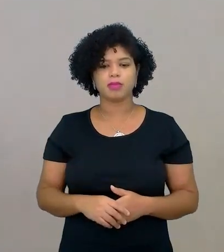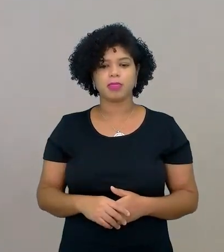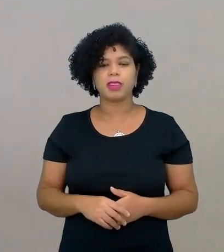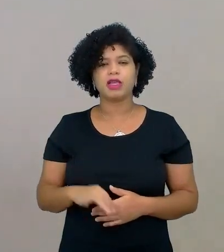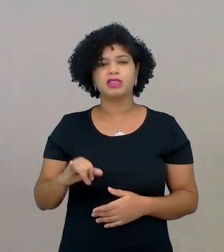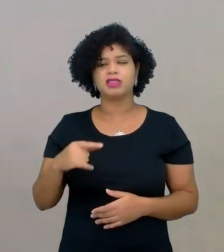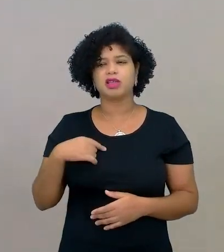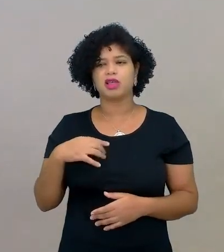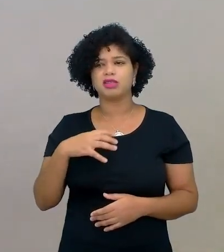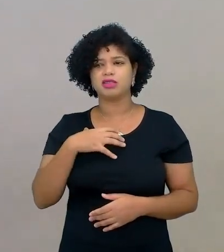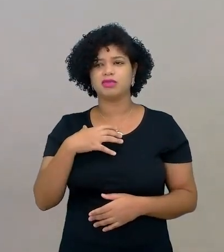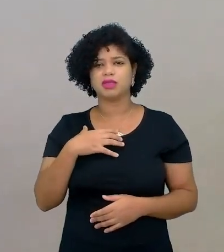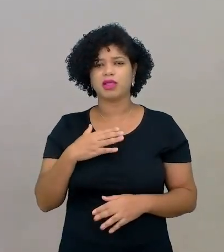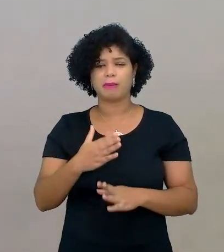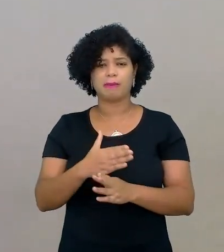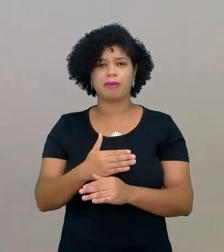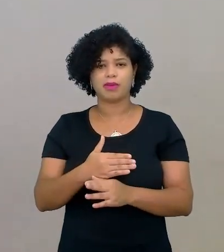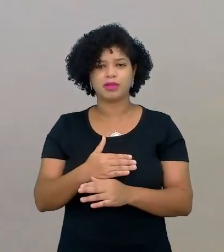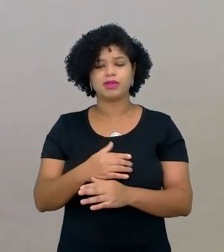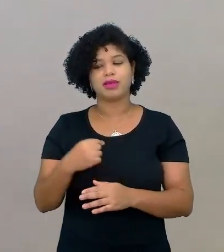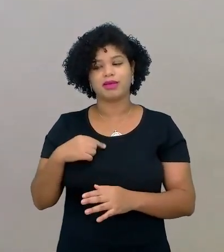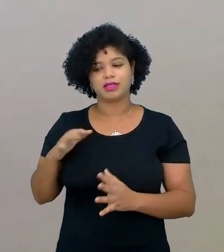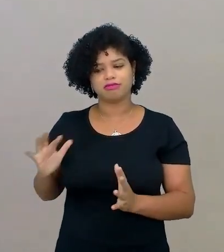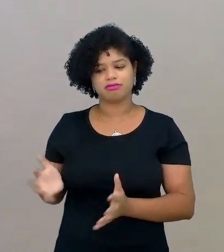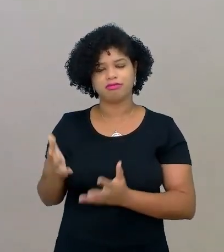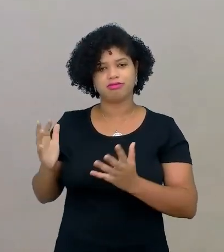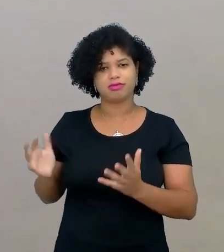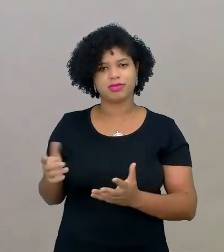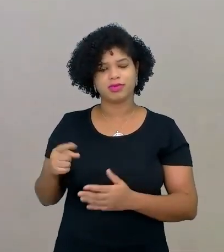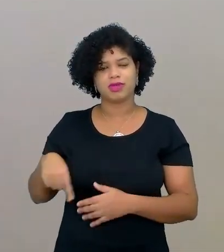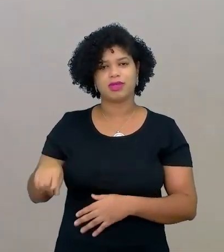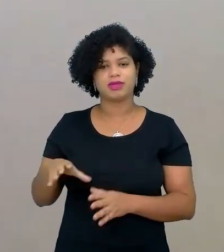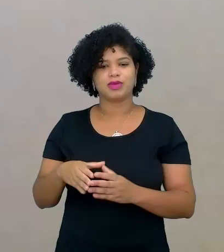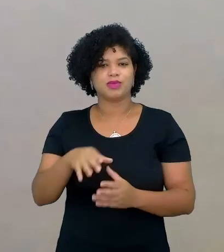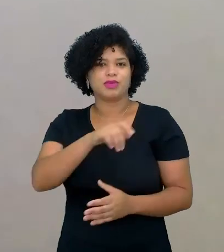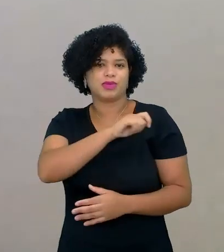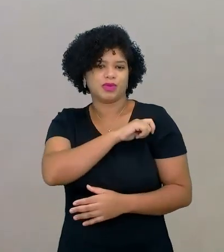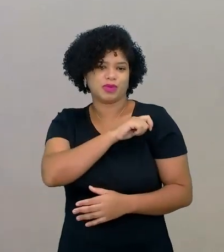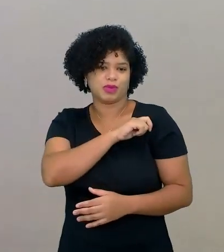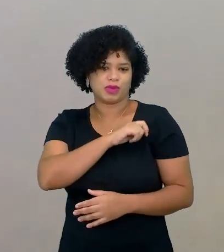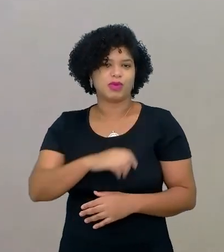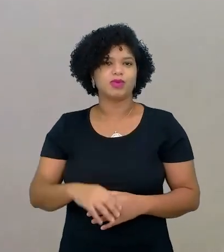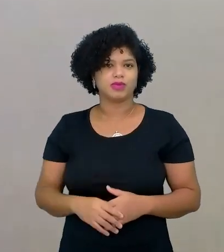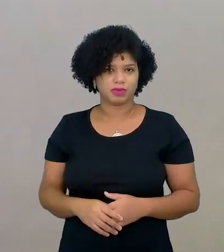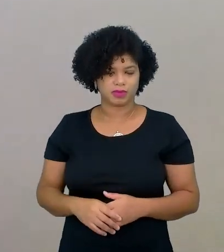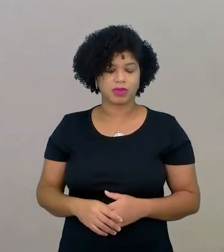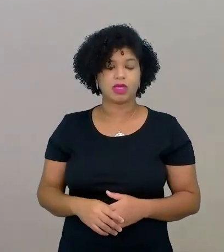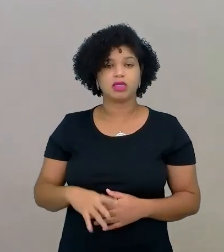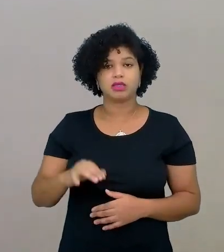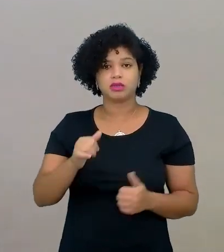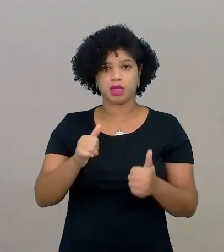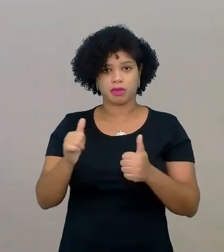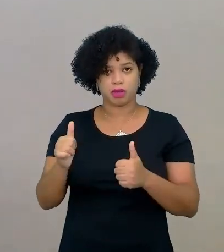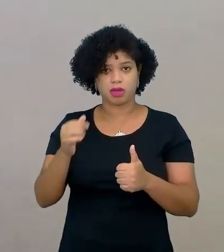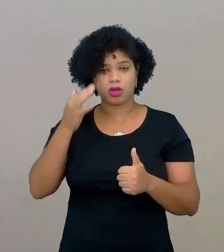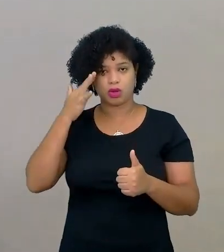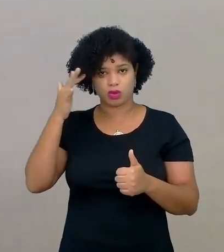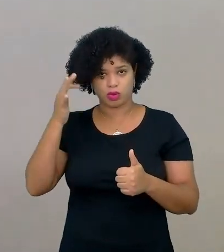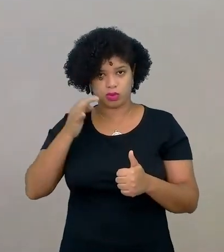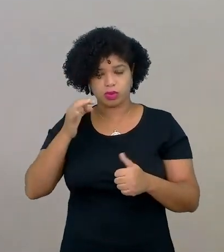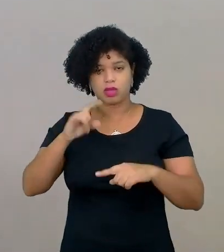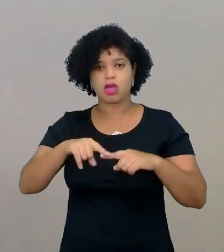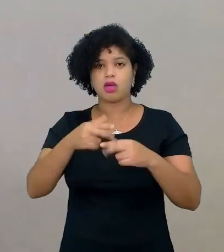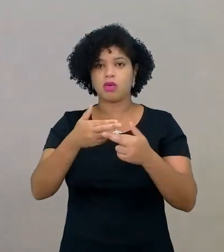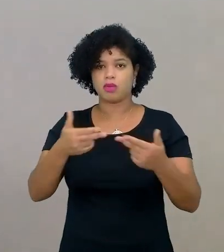estão anterior a ele, para ele poder embasar, para poder dar conta do material. Deu conta do material, está bem no material, eu vou buscar coisas para a